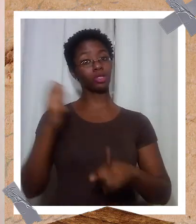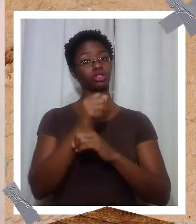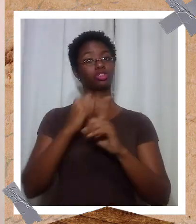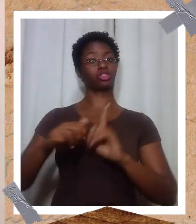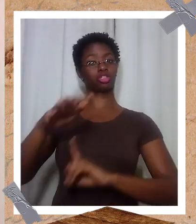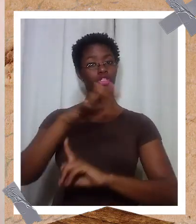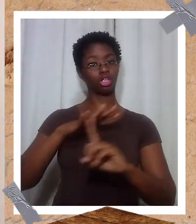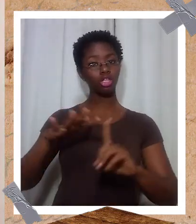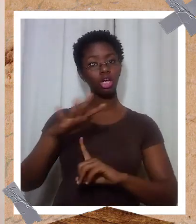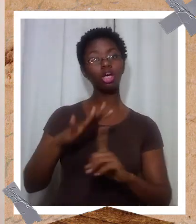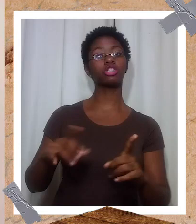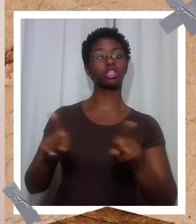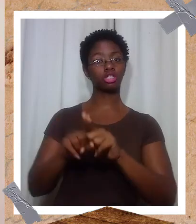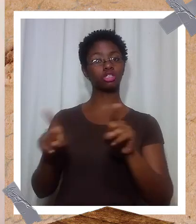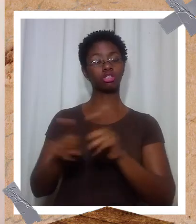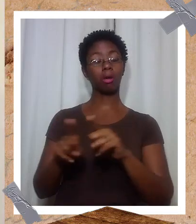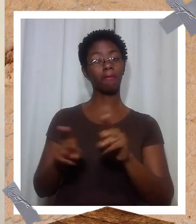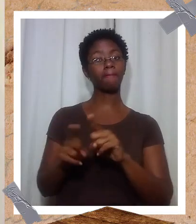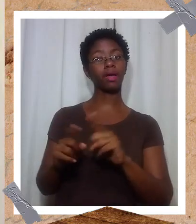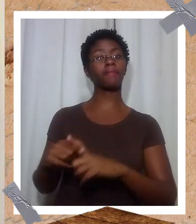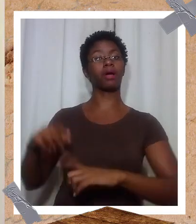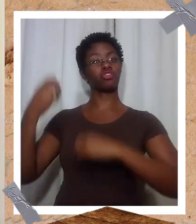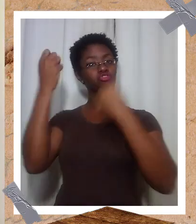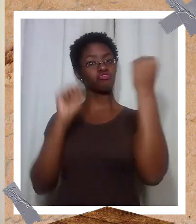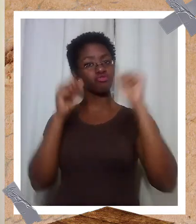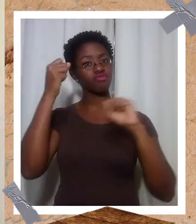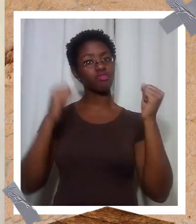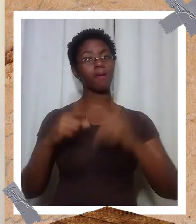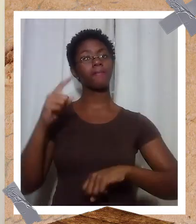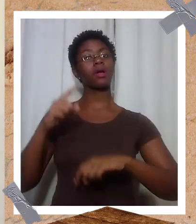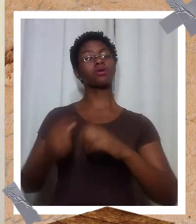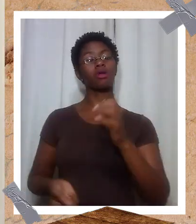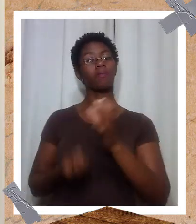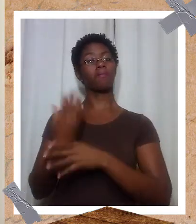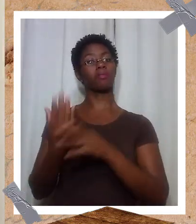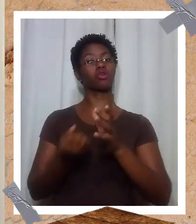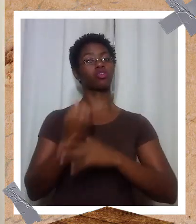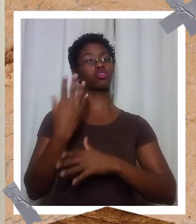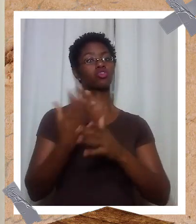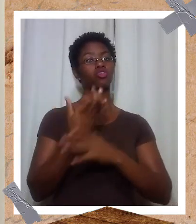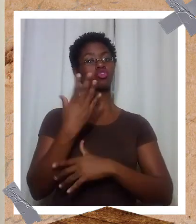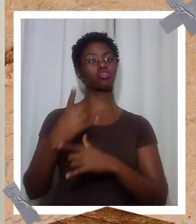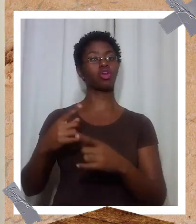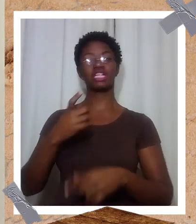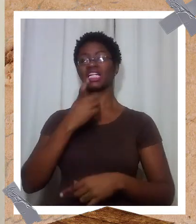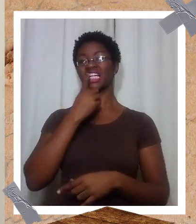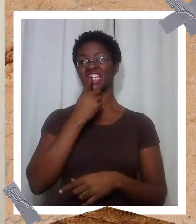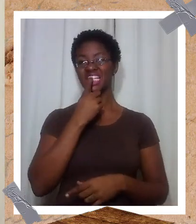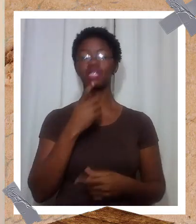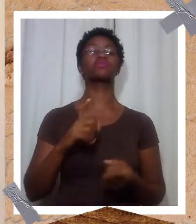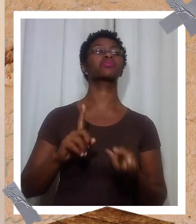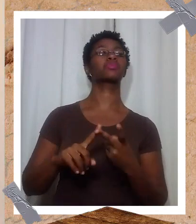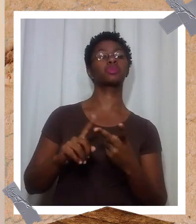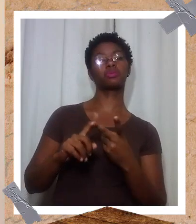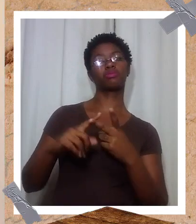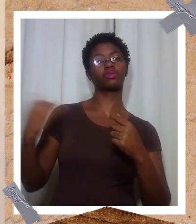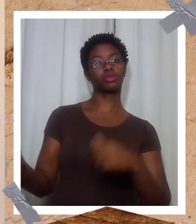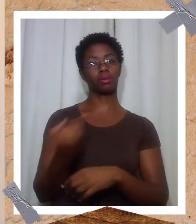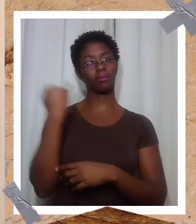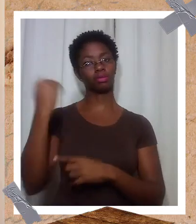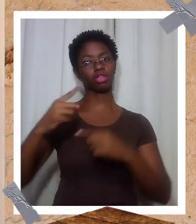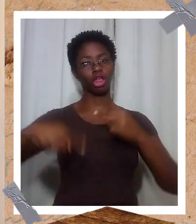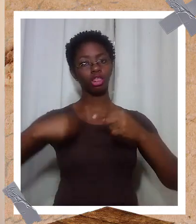indústrias poluidoras e produtoras de embalagem, importante para o meio ambiente, importante para a economia do Brasil. A reciclagem